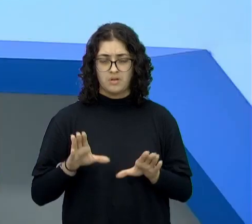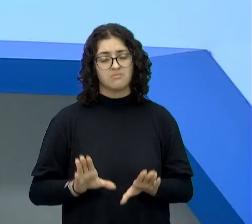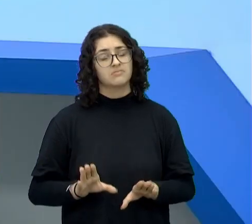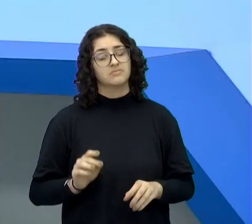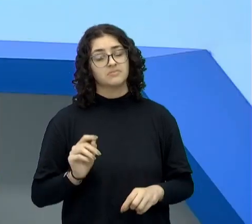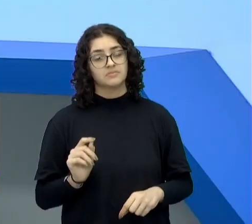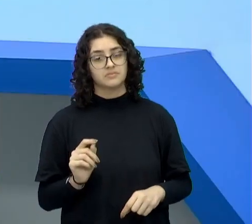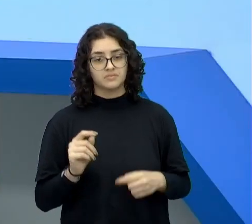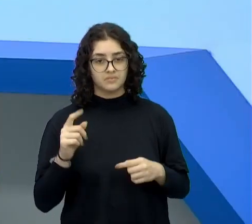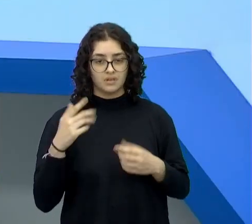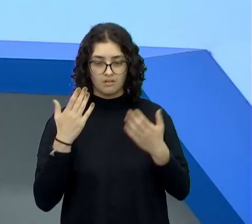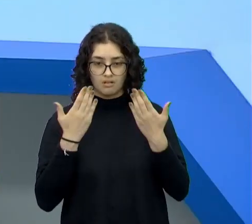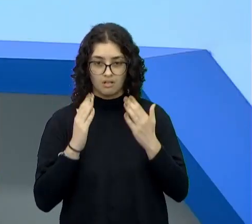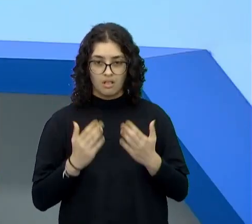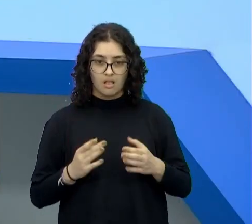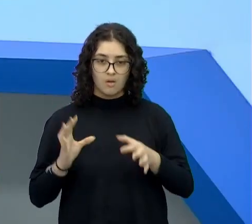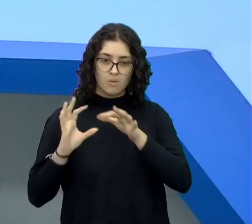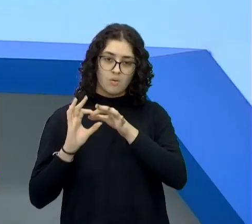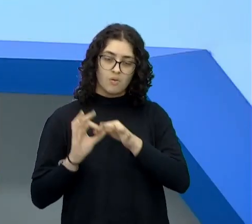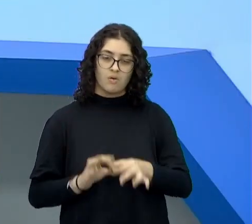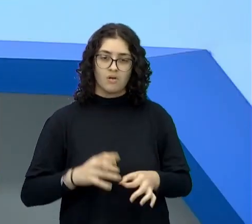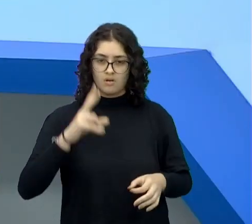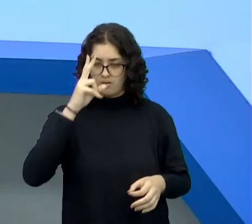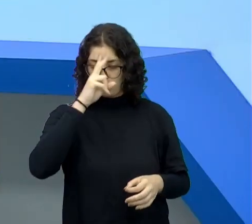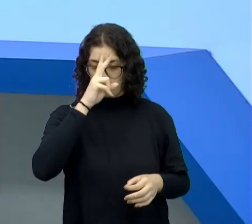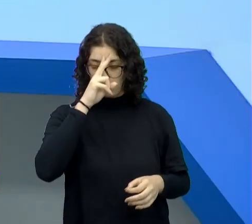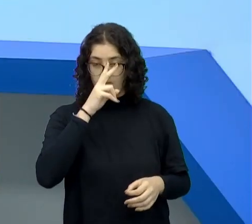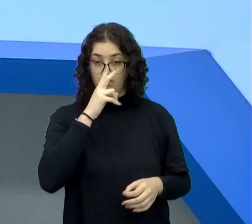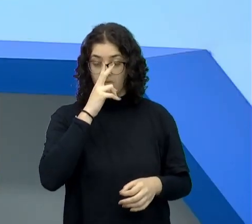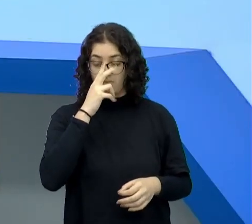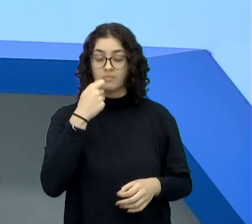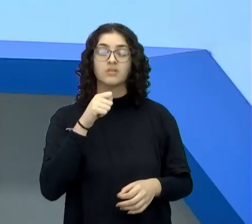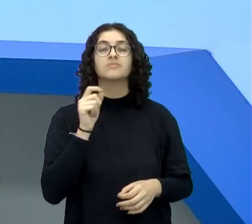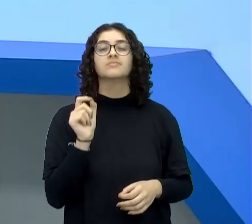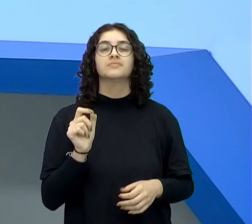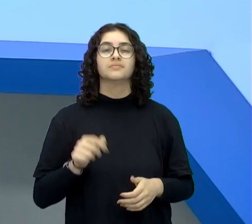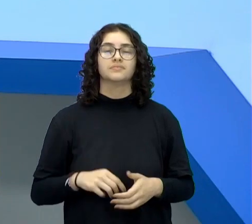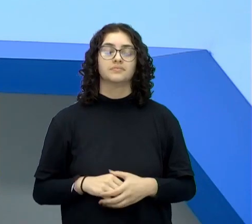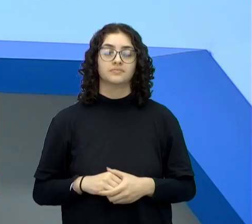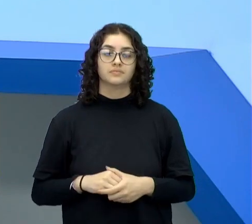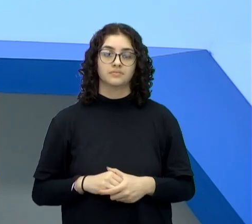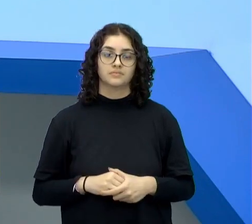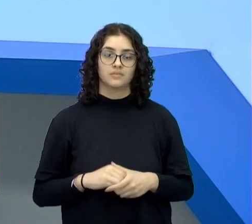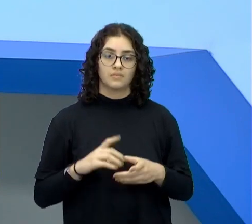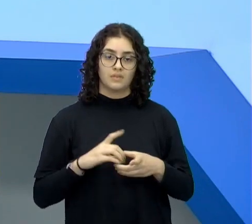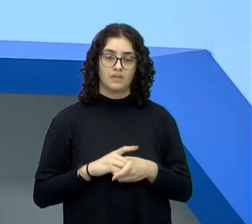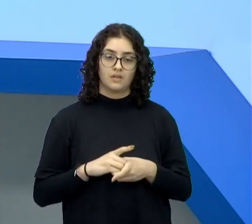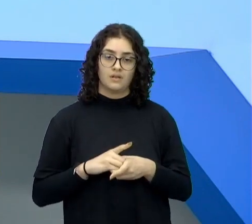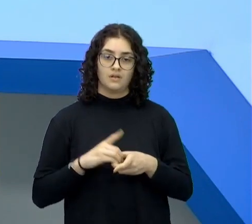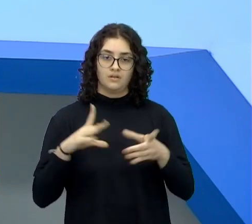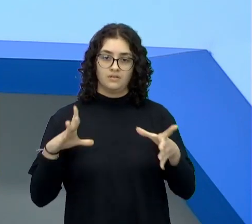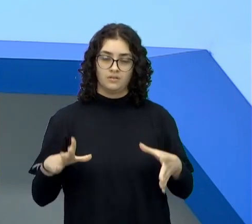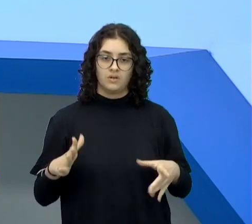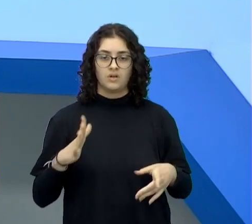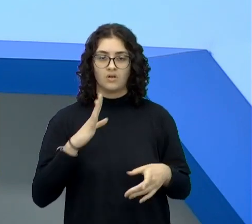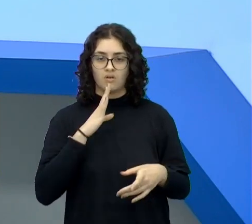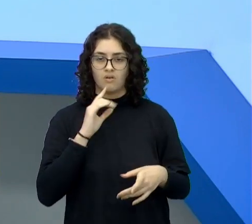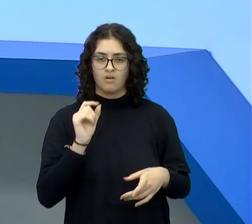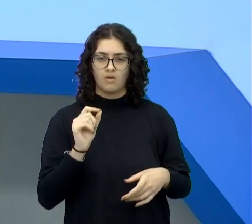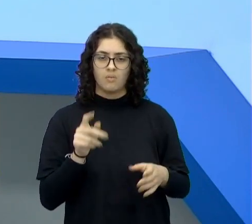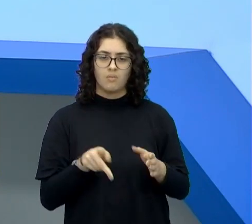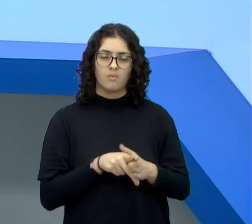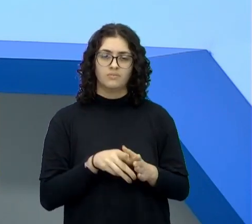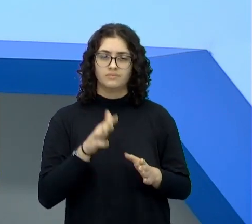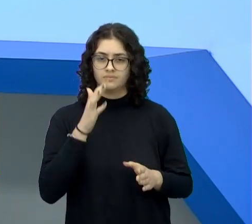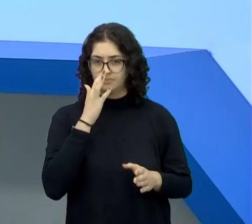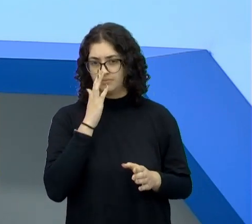gente analisar no contexto histórico geral, né, a gente precisa lembrar que quando essa democracia que a gente conhece, ela tem uma inspiração